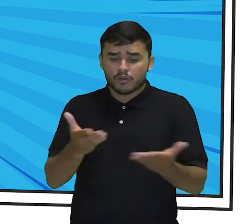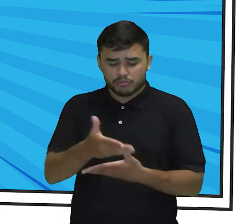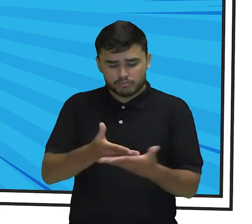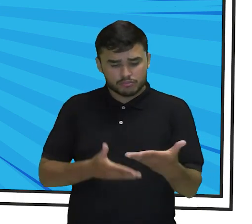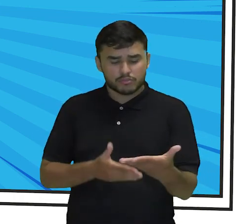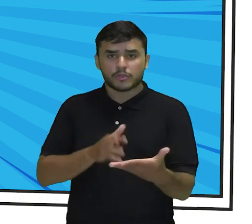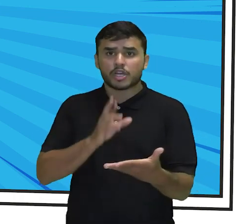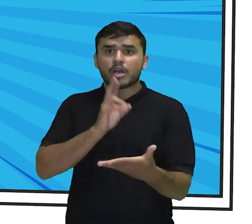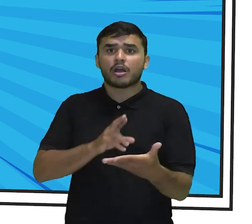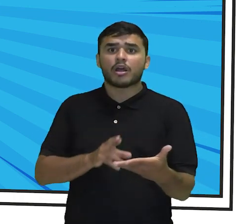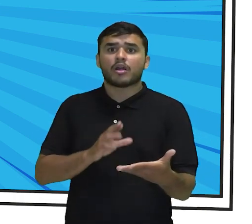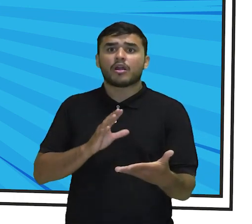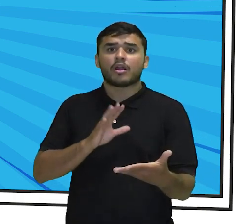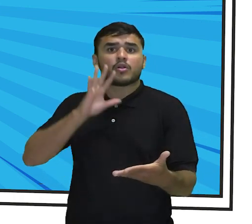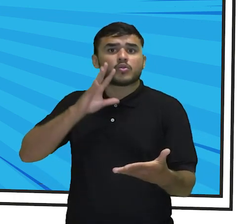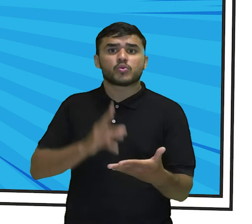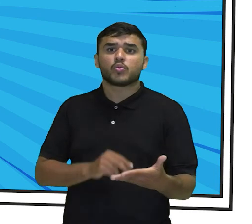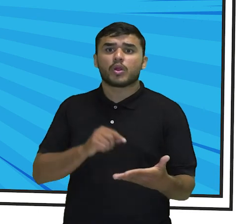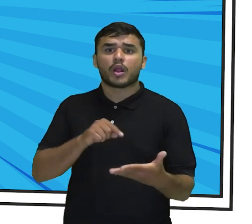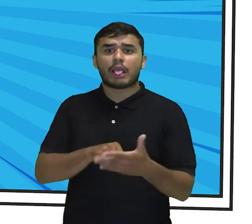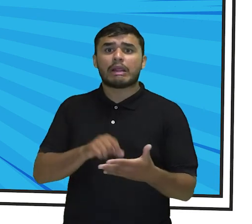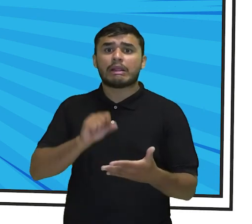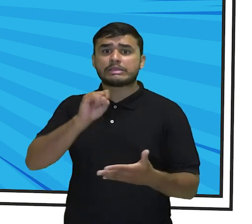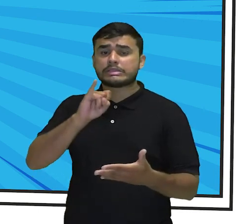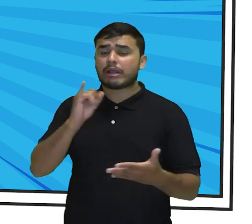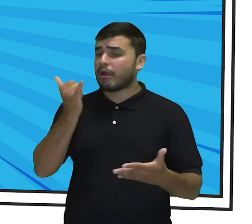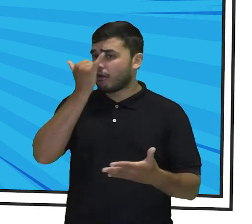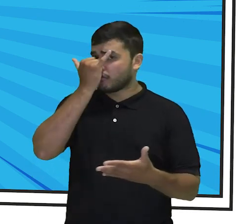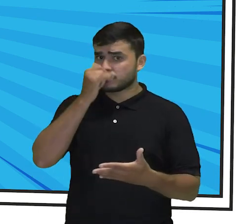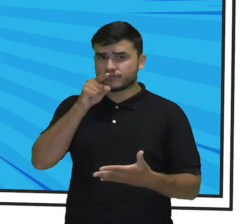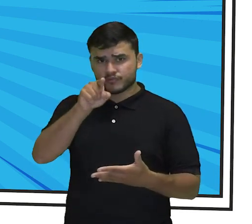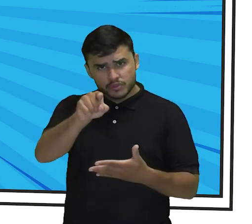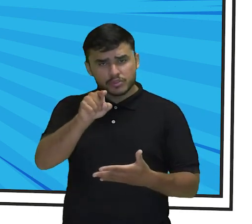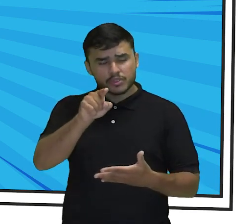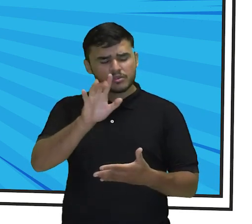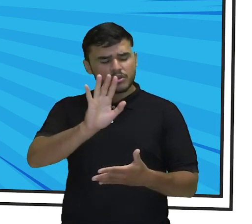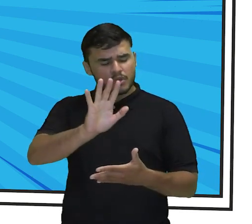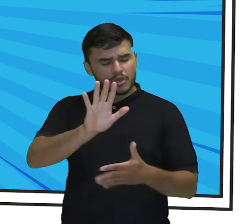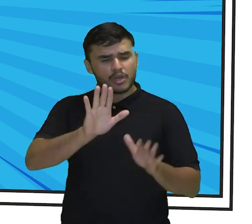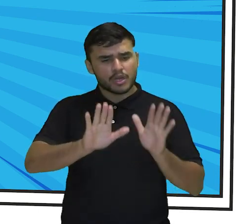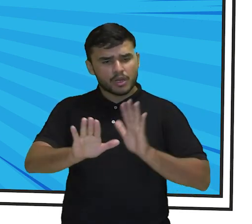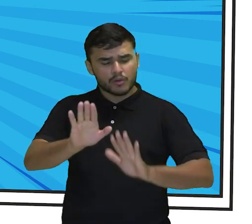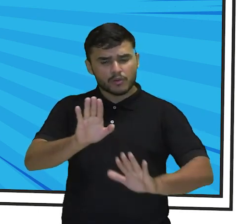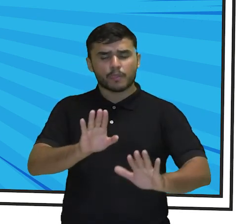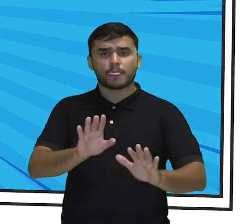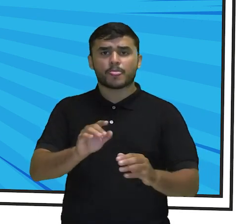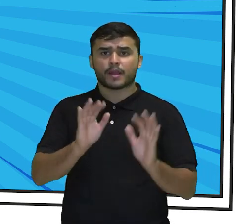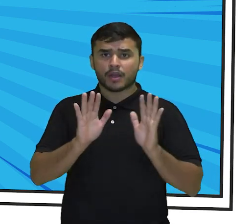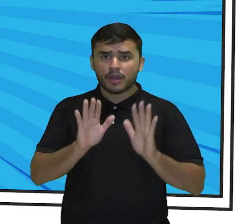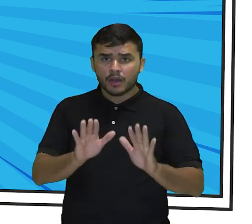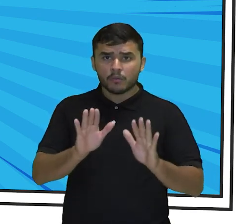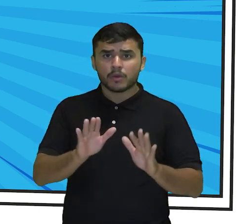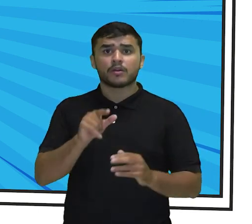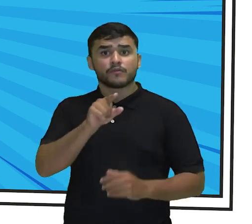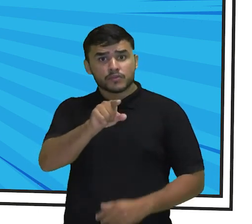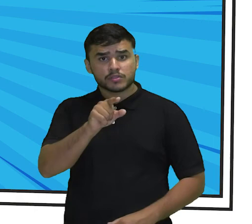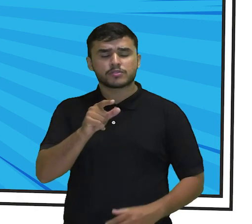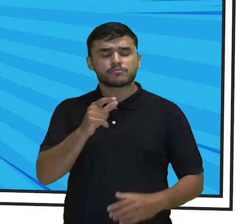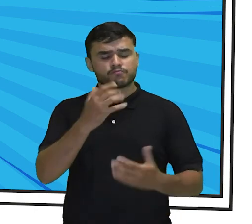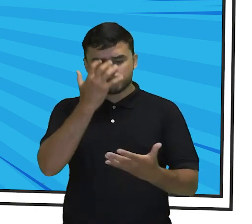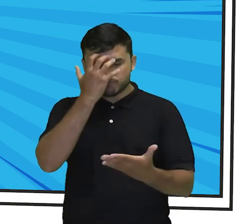não decide sua vida por inteiro. Encare com seriedade, tenha realmente entusiasmo, faça esta